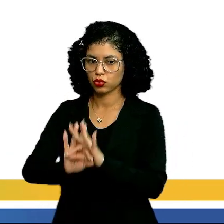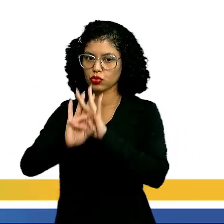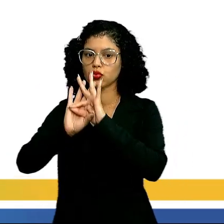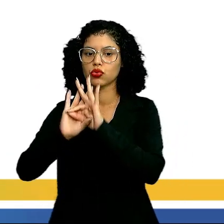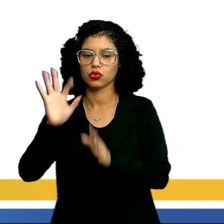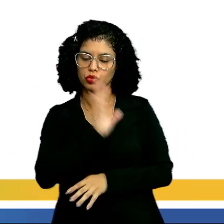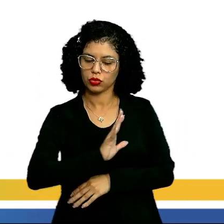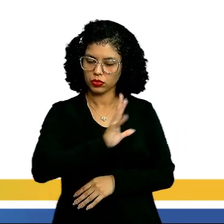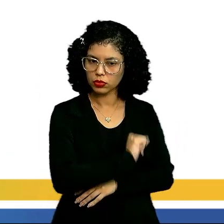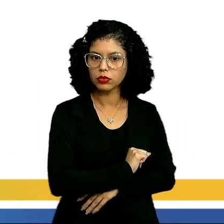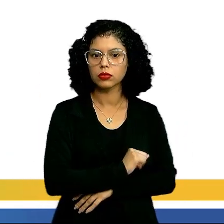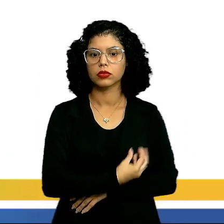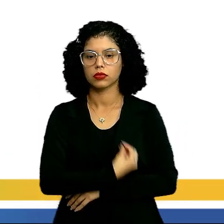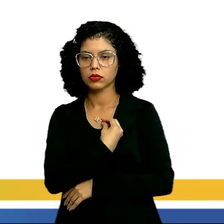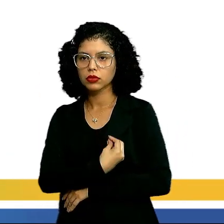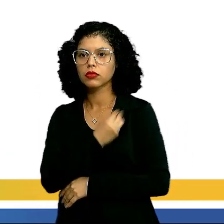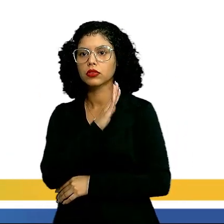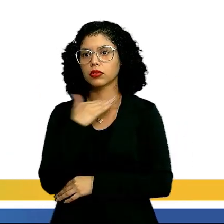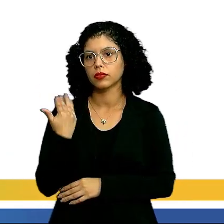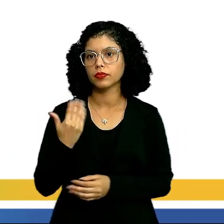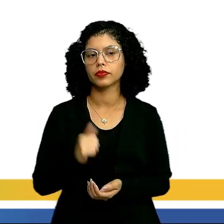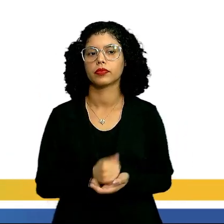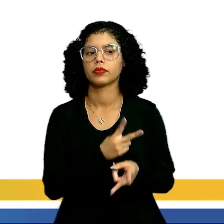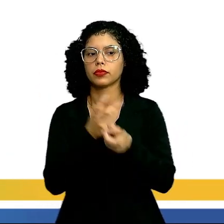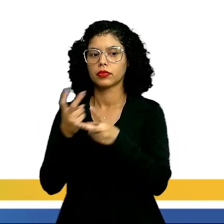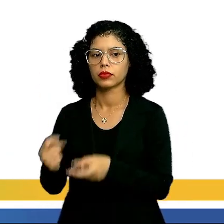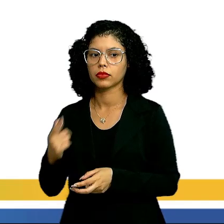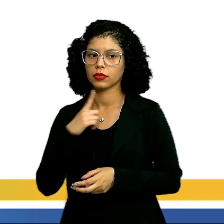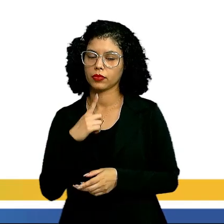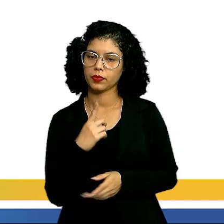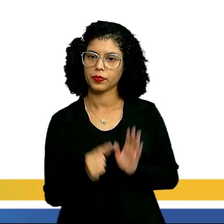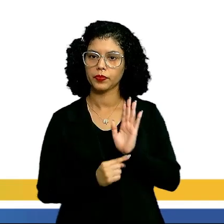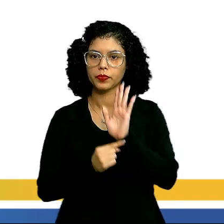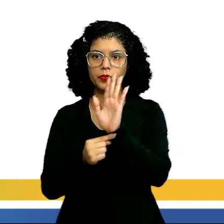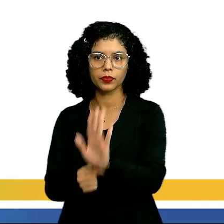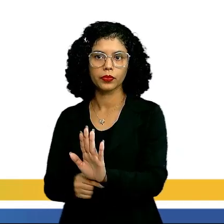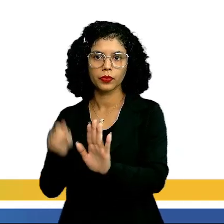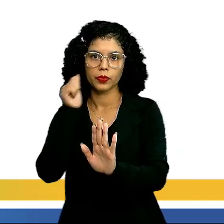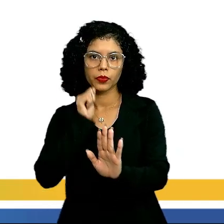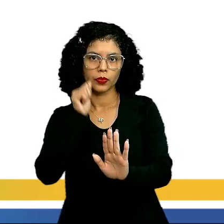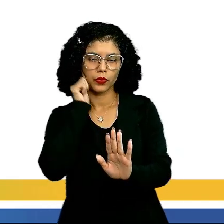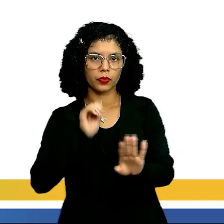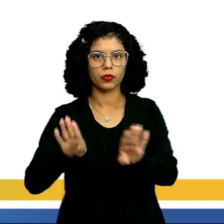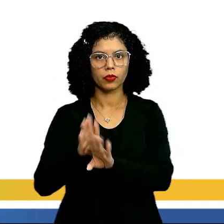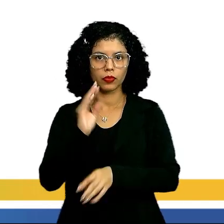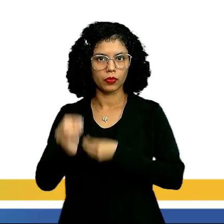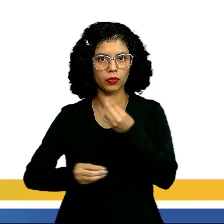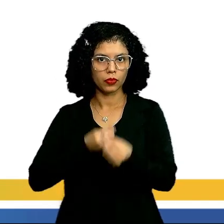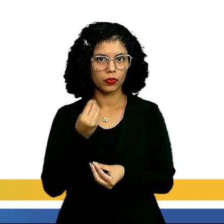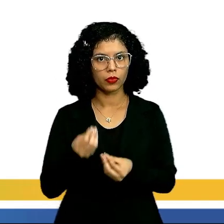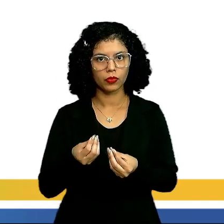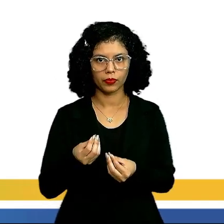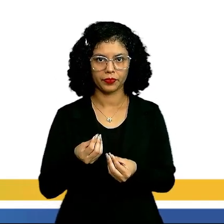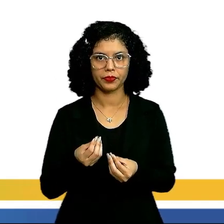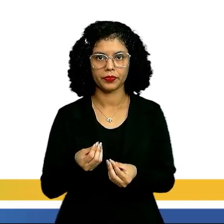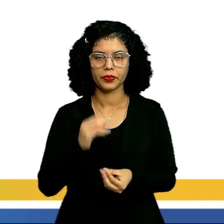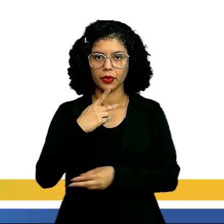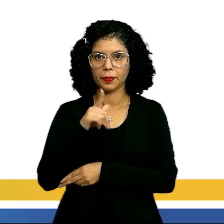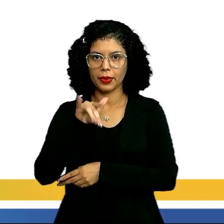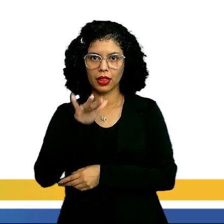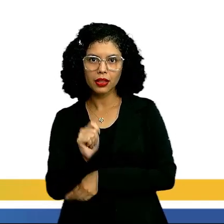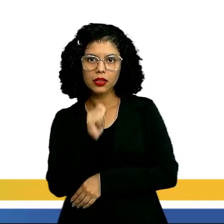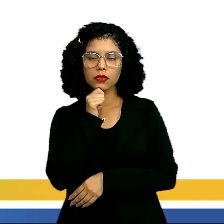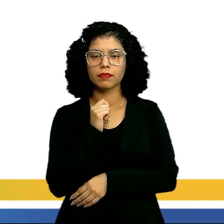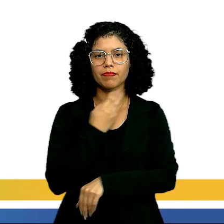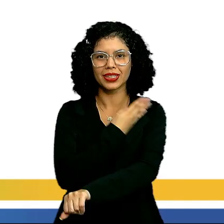questão amorosa, a questão da vida, da morte. Observa que eu tenho a representação da mulher de uma forma pálida,